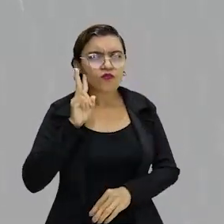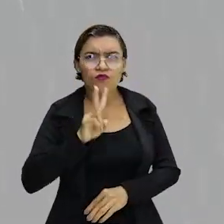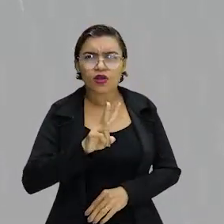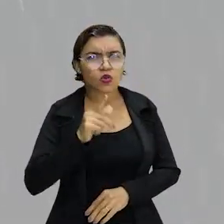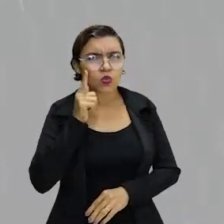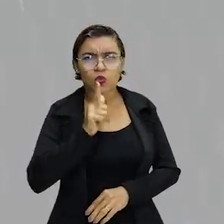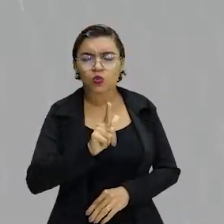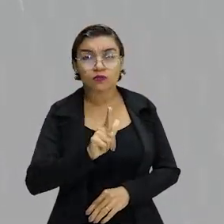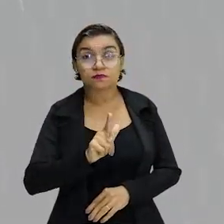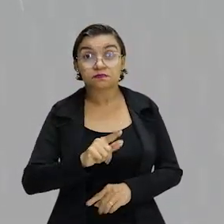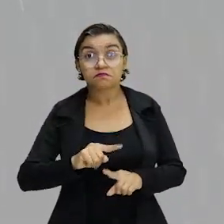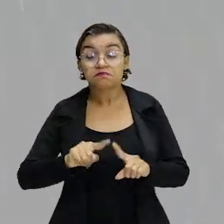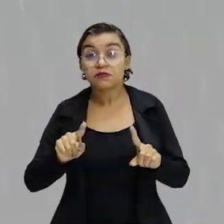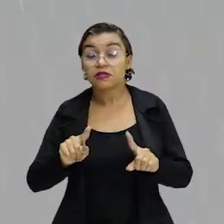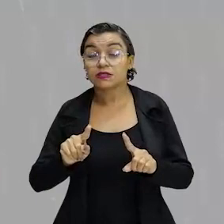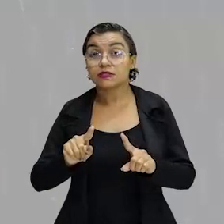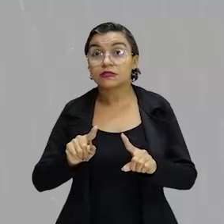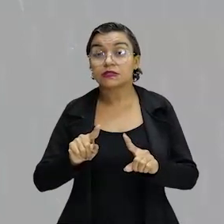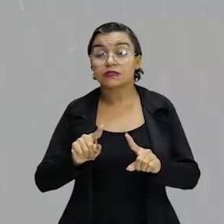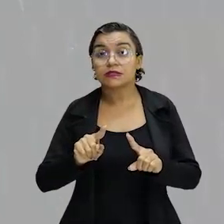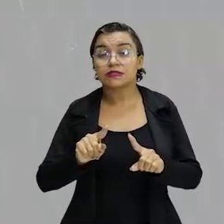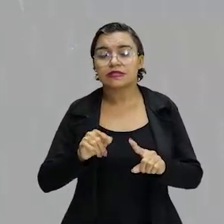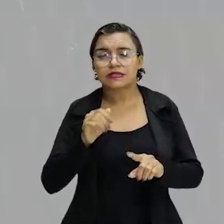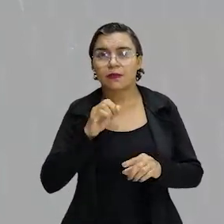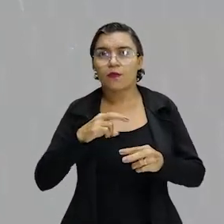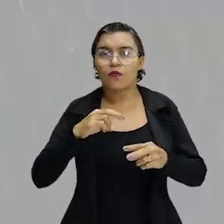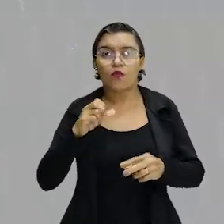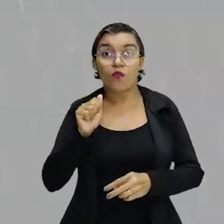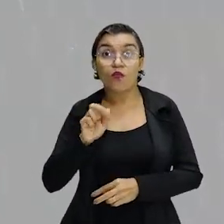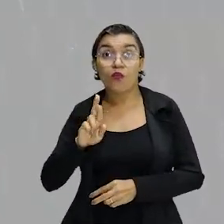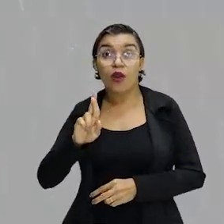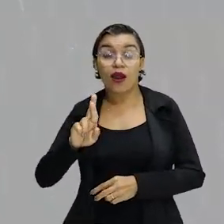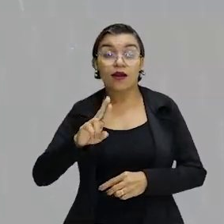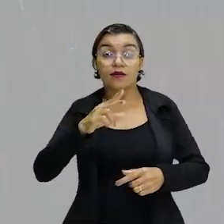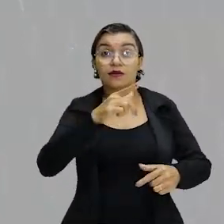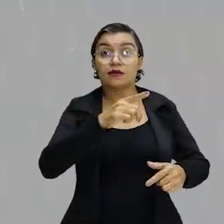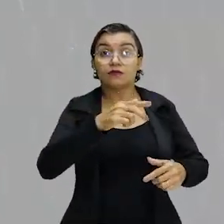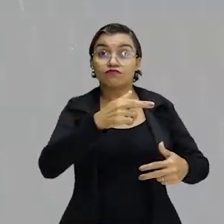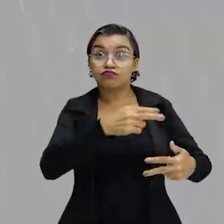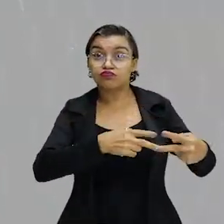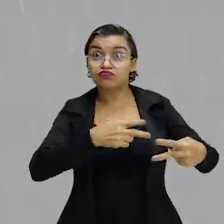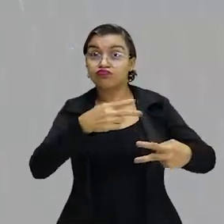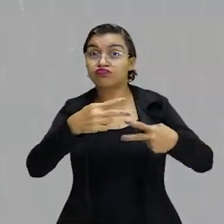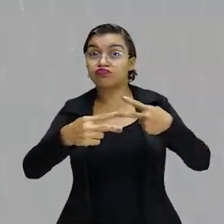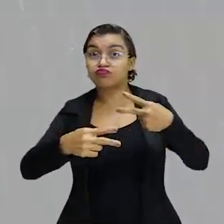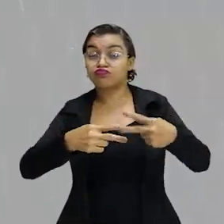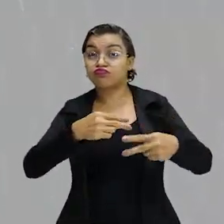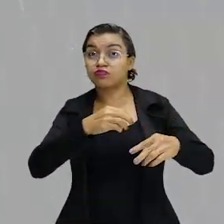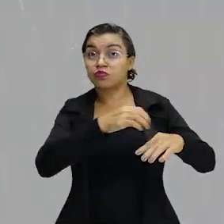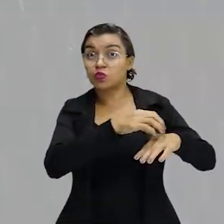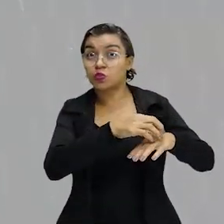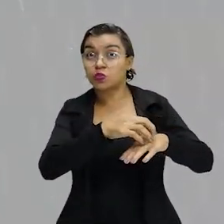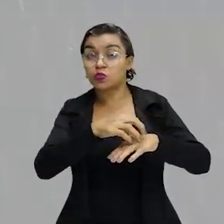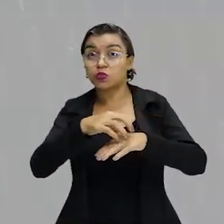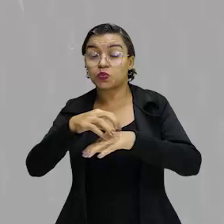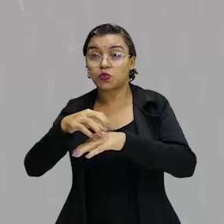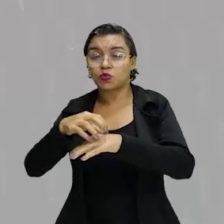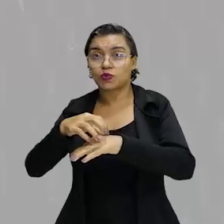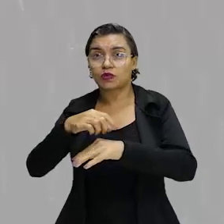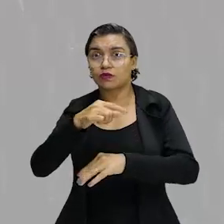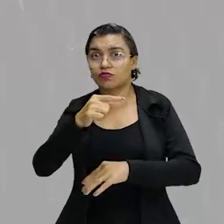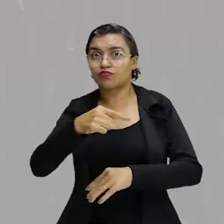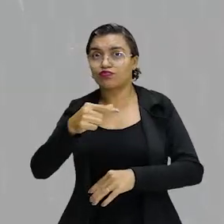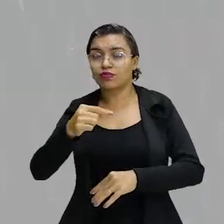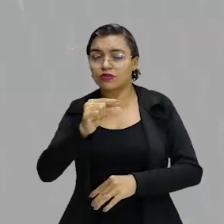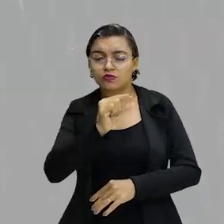poeirinha, e ela vai ser transportada pelo ar. Ao cair em um ambiente propício, que